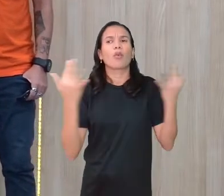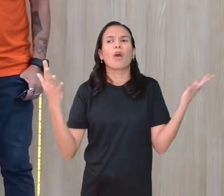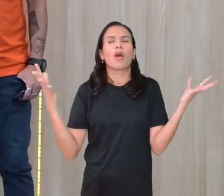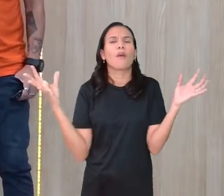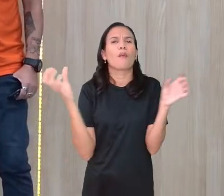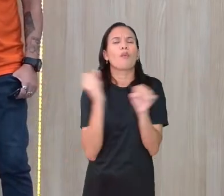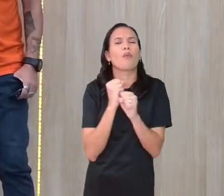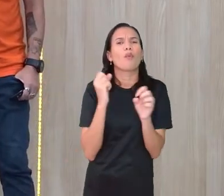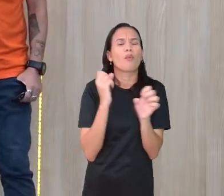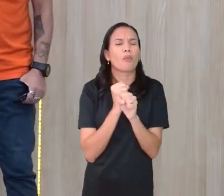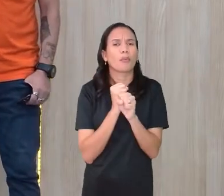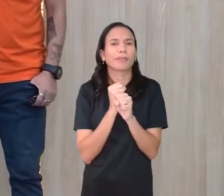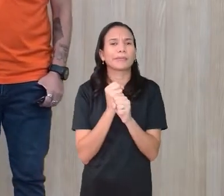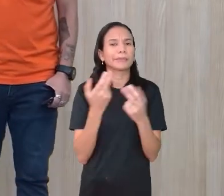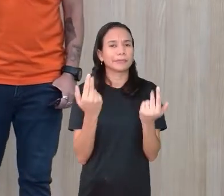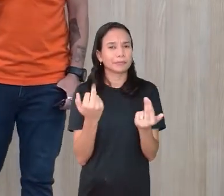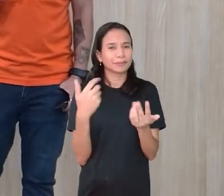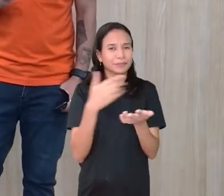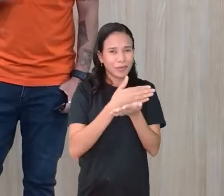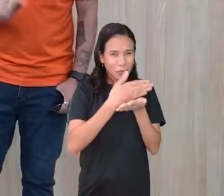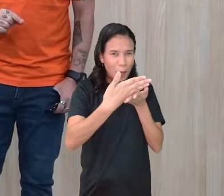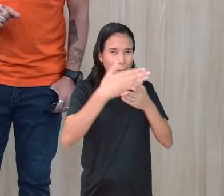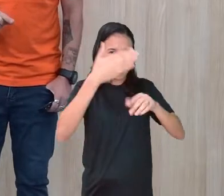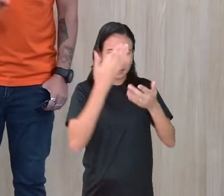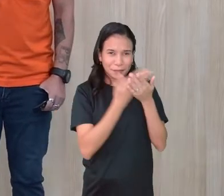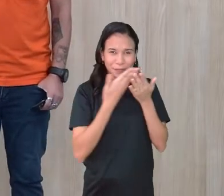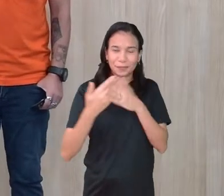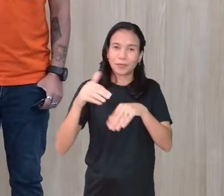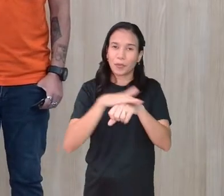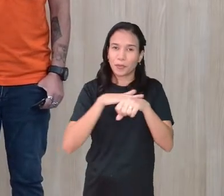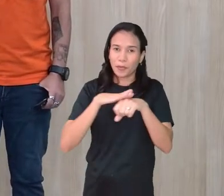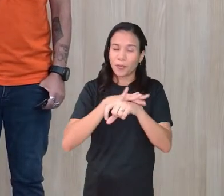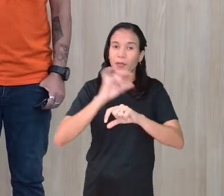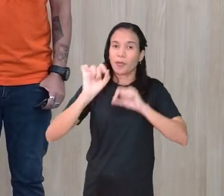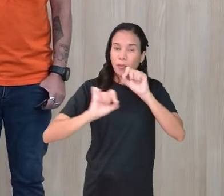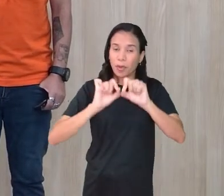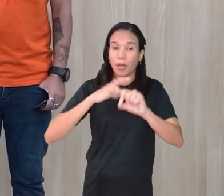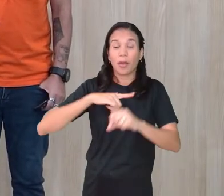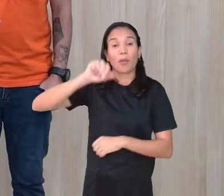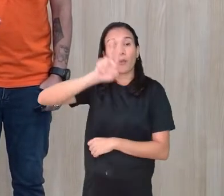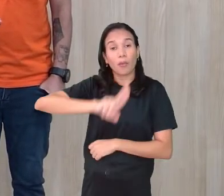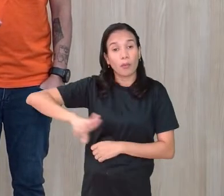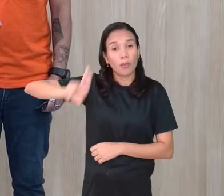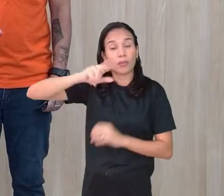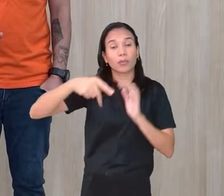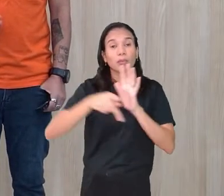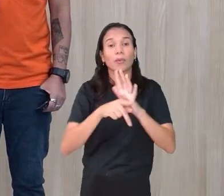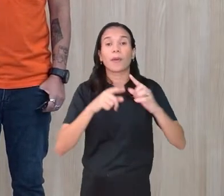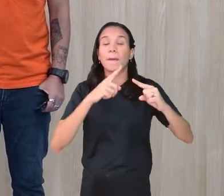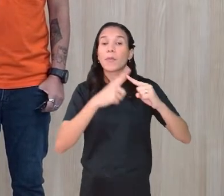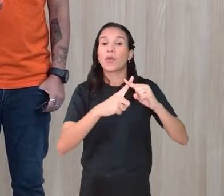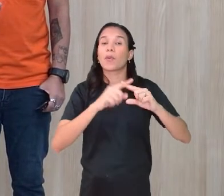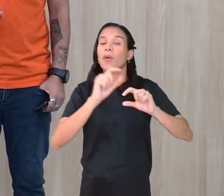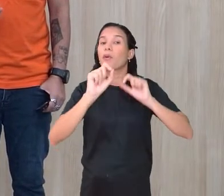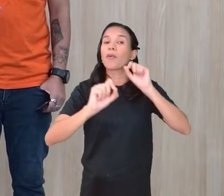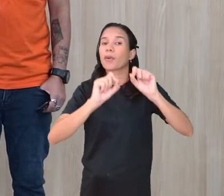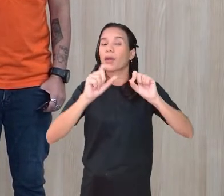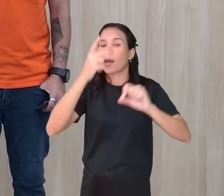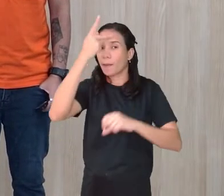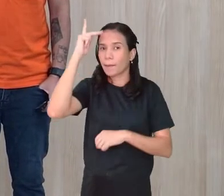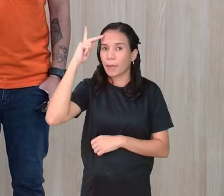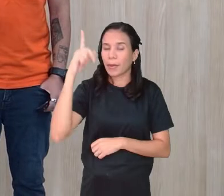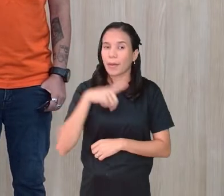Aí aquela coisa que a gente trouxe bem no comecinho da aula, né? Ou seja, uma das utilizações da multiplicação é justamente eu